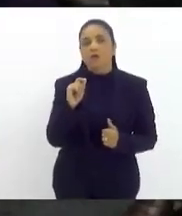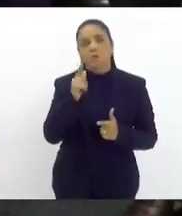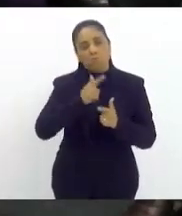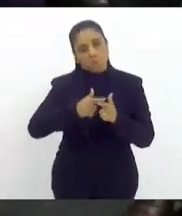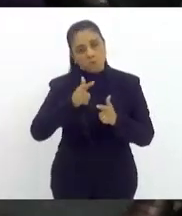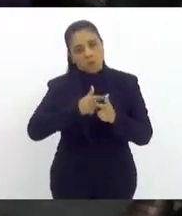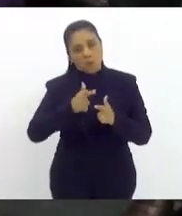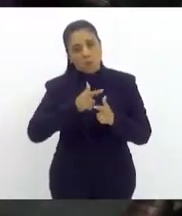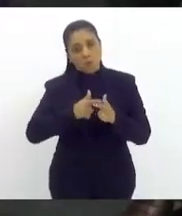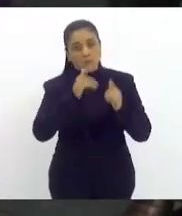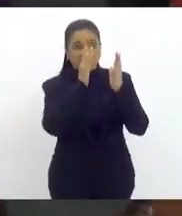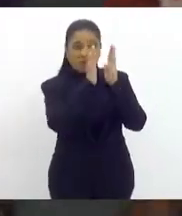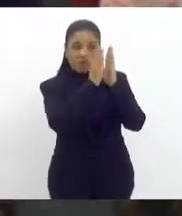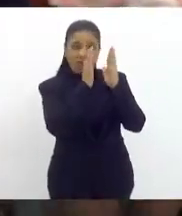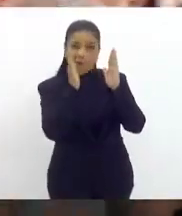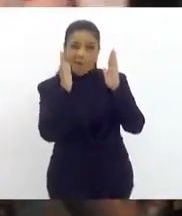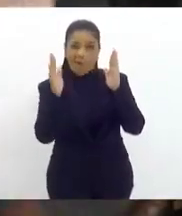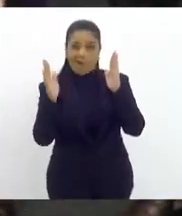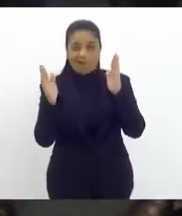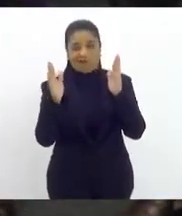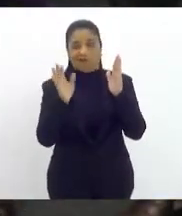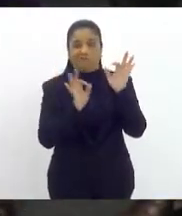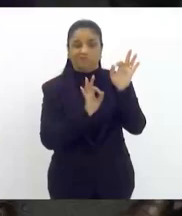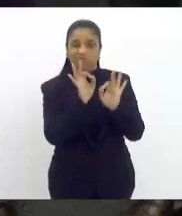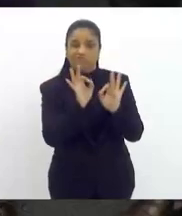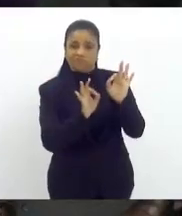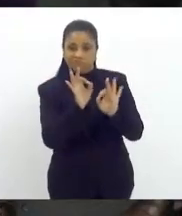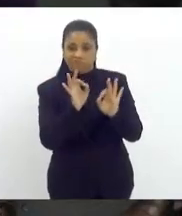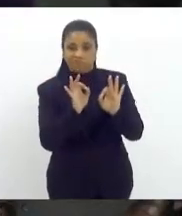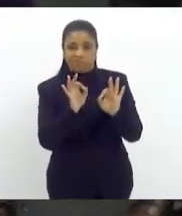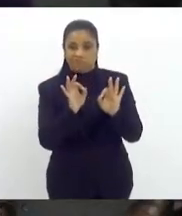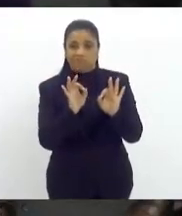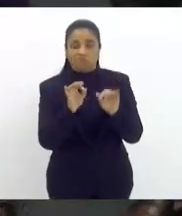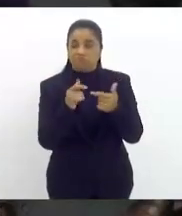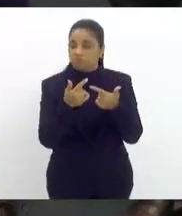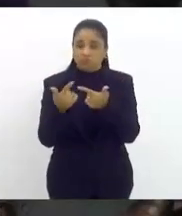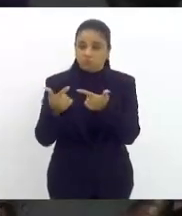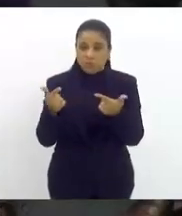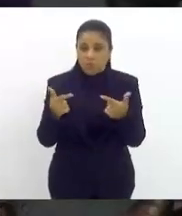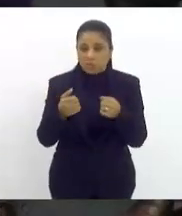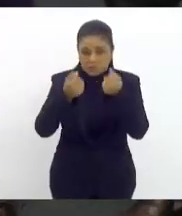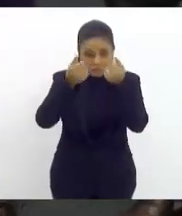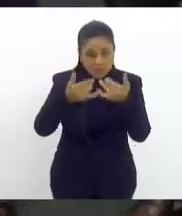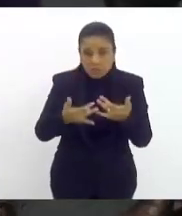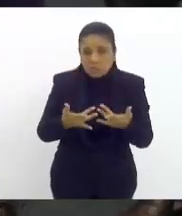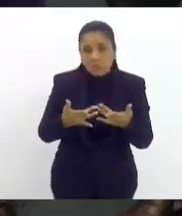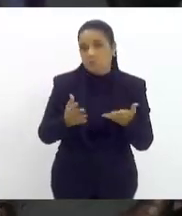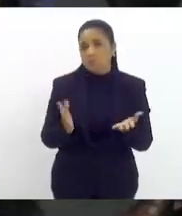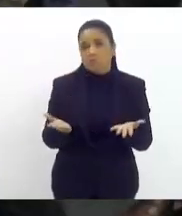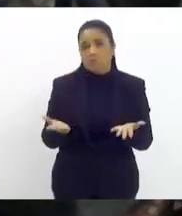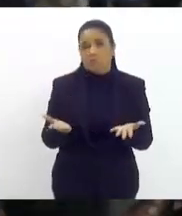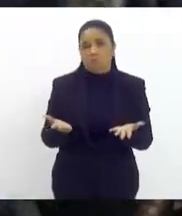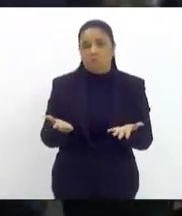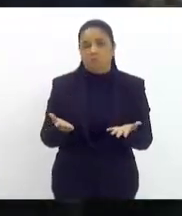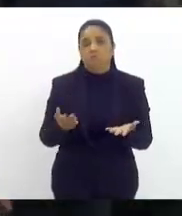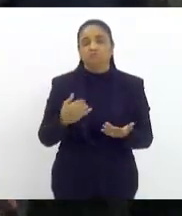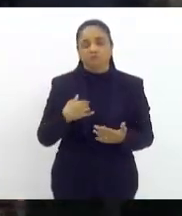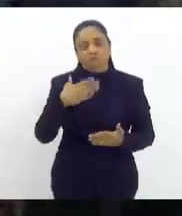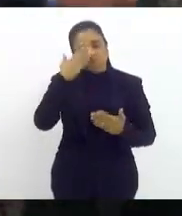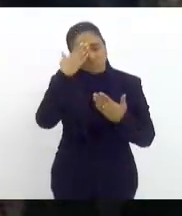problema na ordem de comando. Porque não vejo nenhuma outra explicação plausível. Obrigado, deputado.